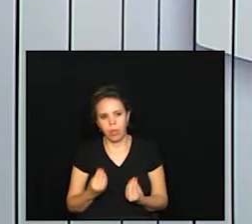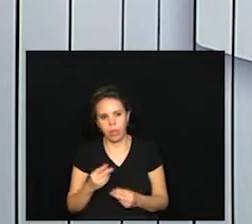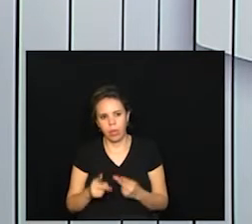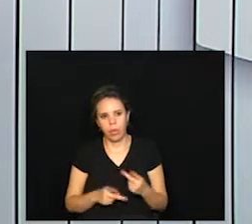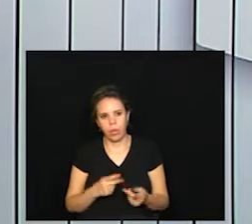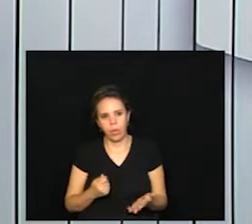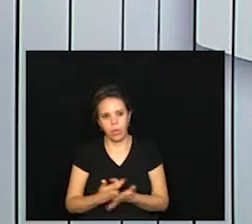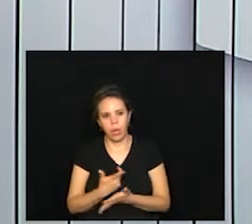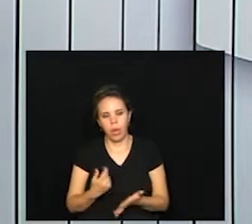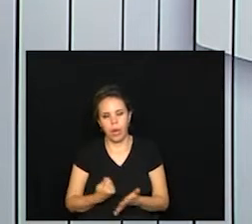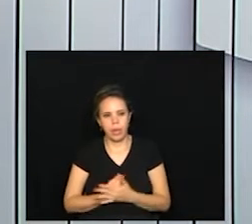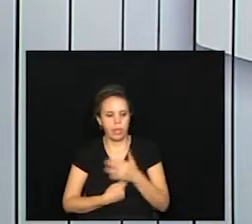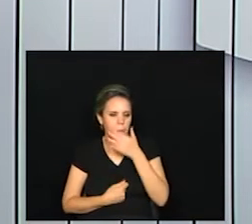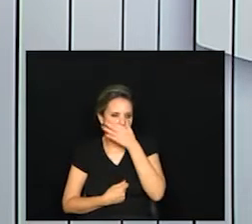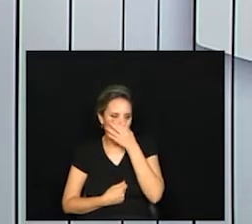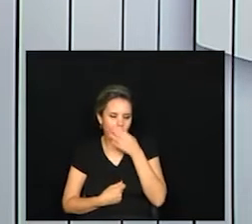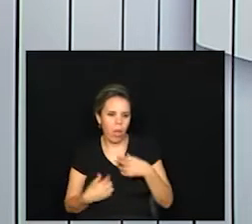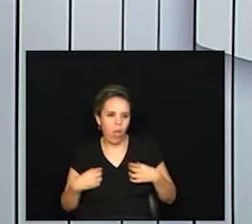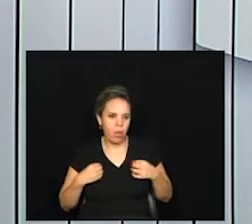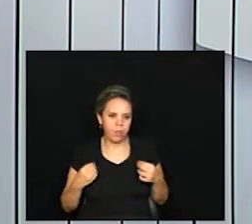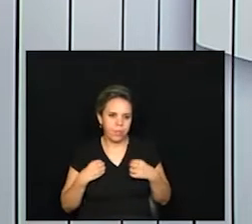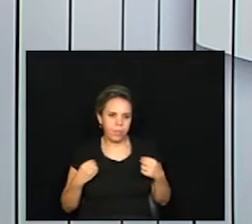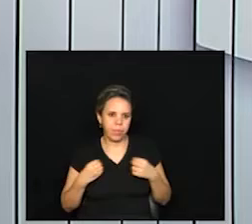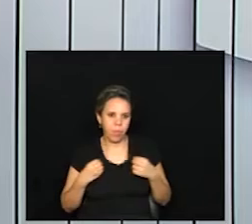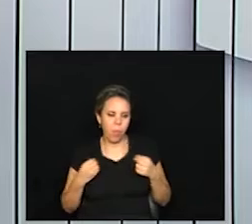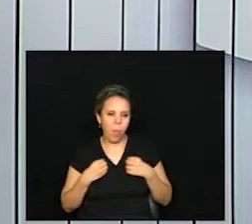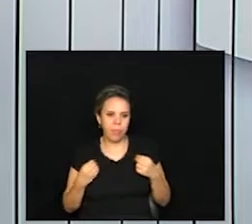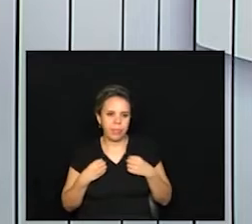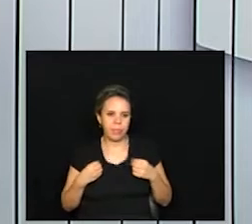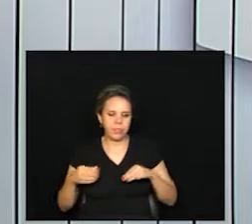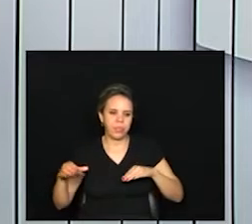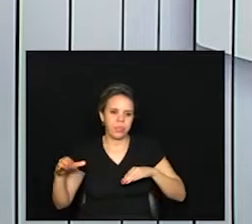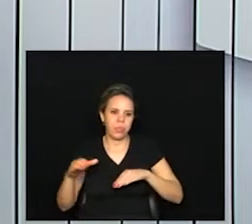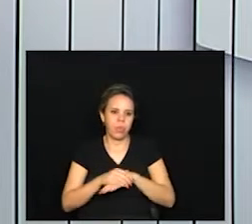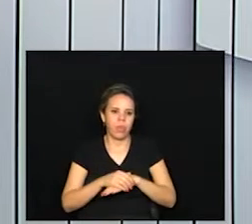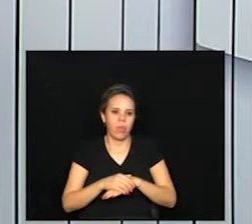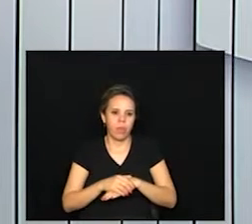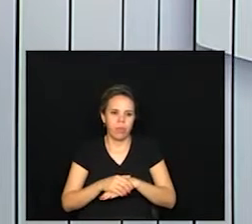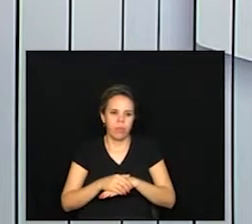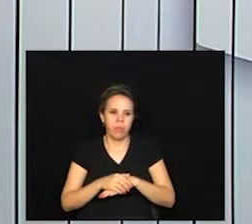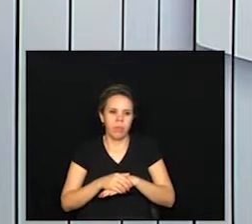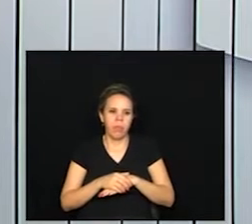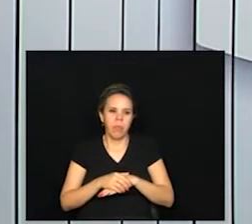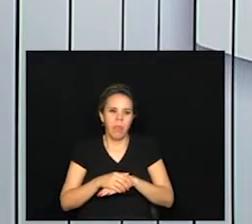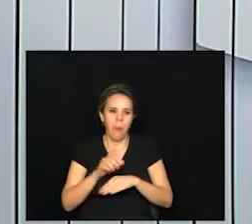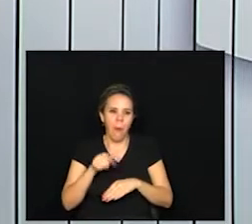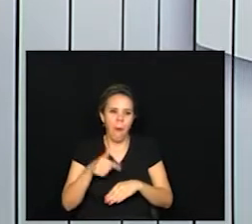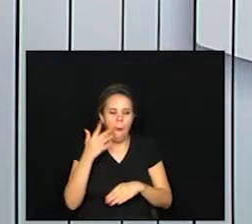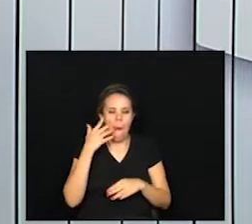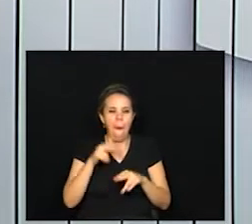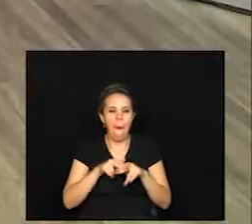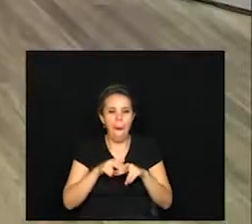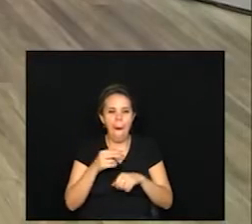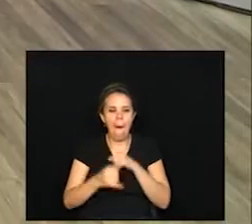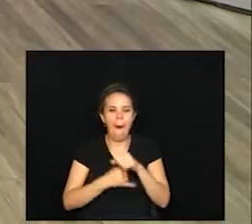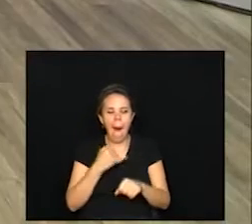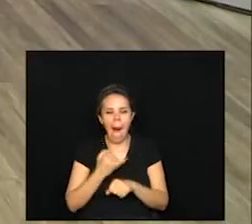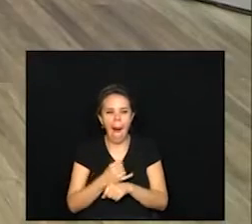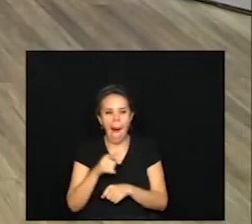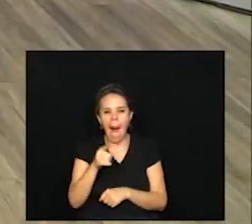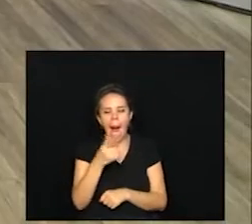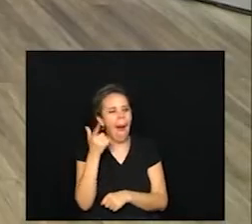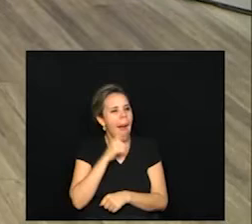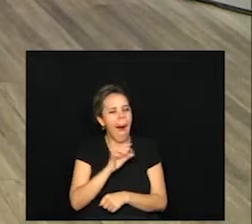pessoas comprando roupas, calçados. Esse, acho que por conta da internet, quando você